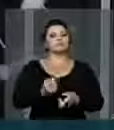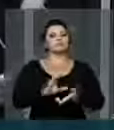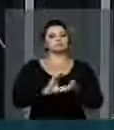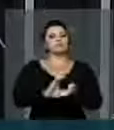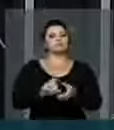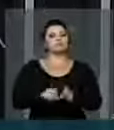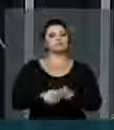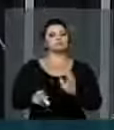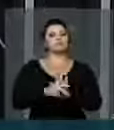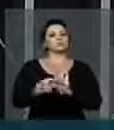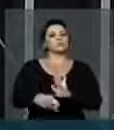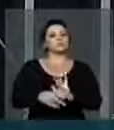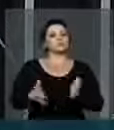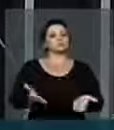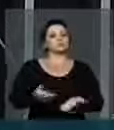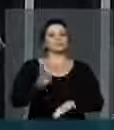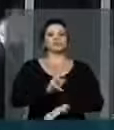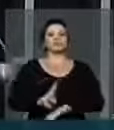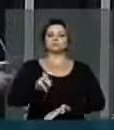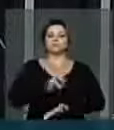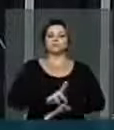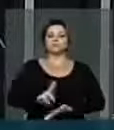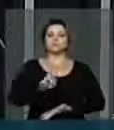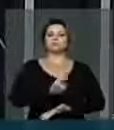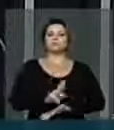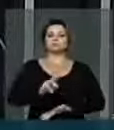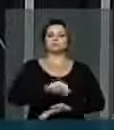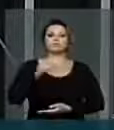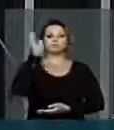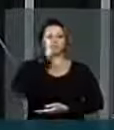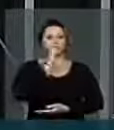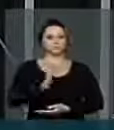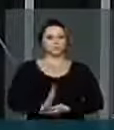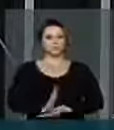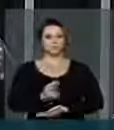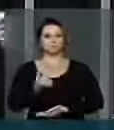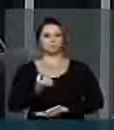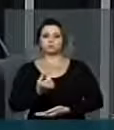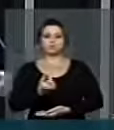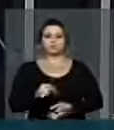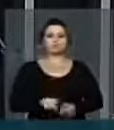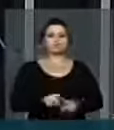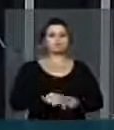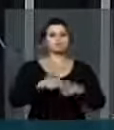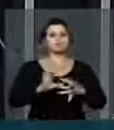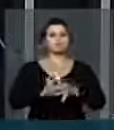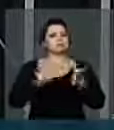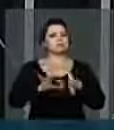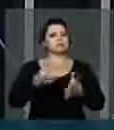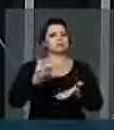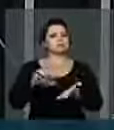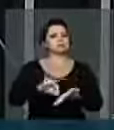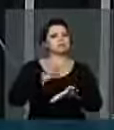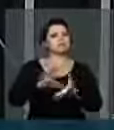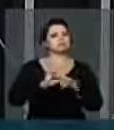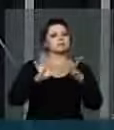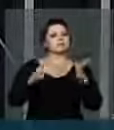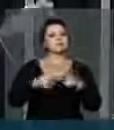nosso orçamento, que hoje é utilizado no Brasil, que é um orçamento autorizativo, onde